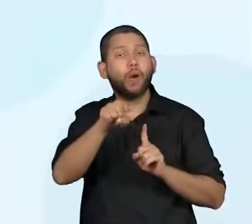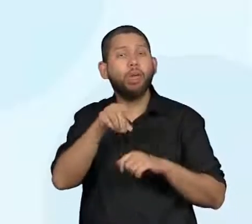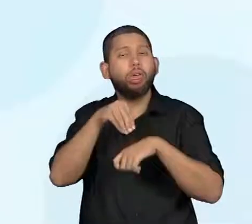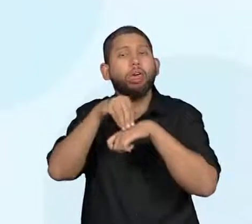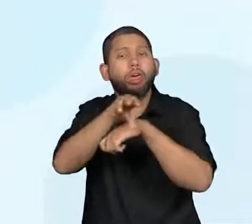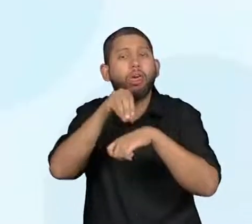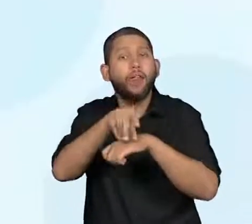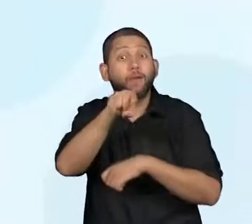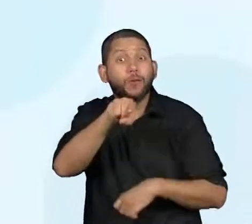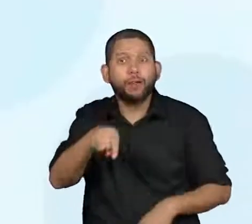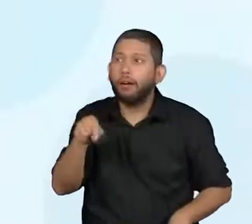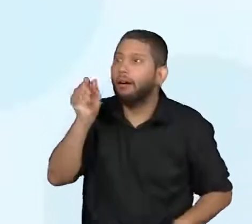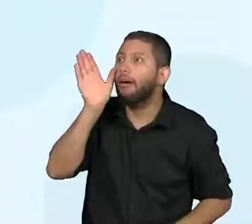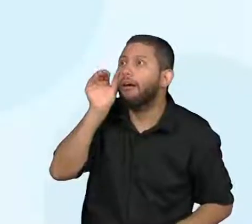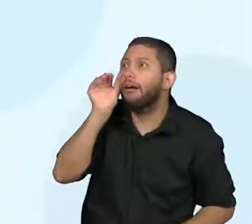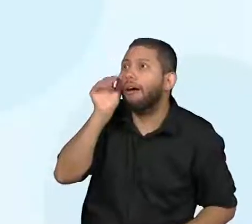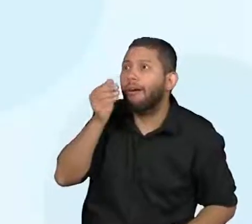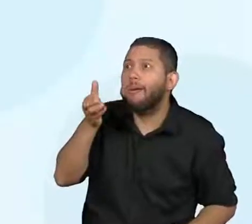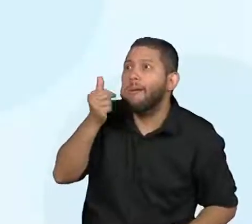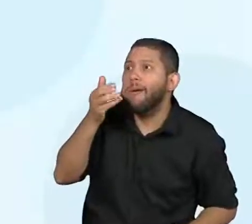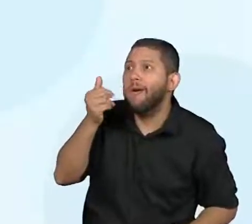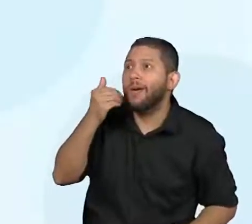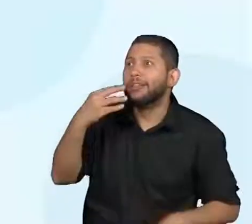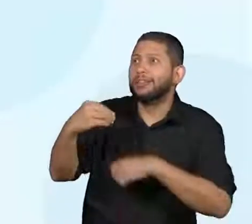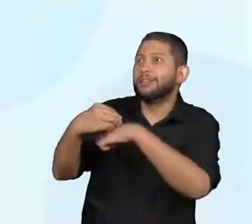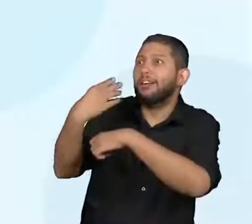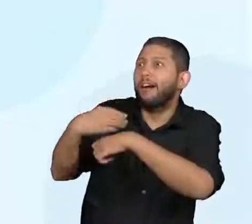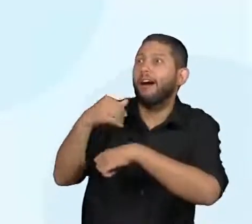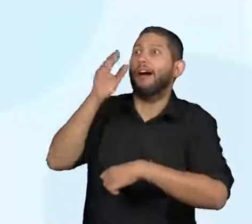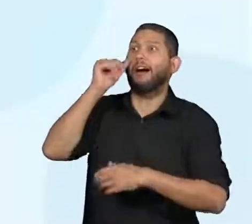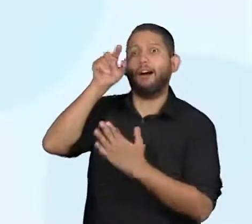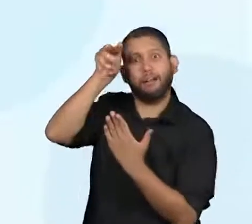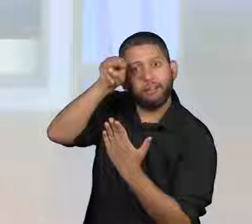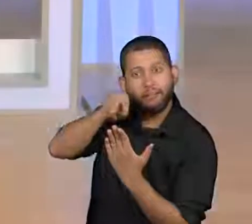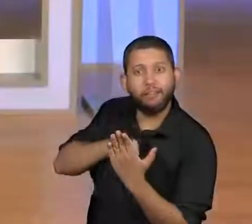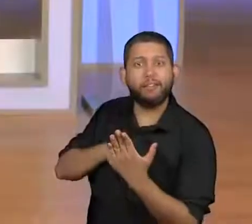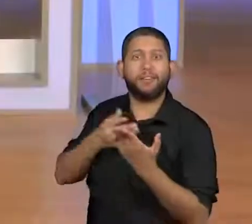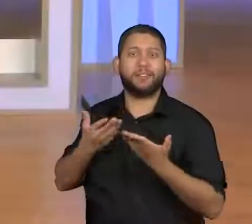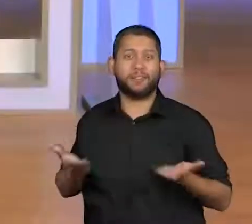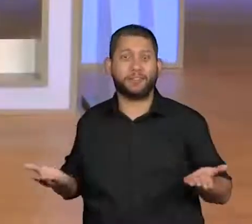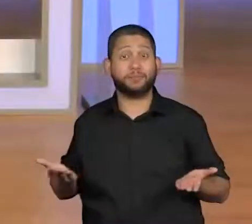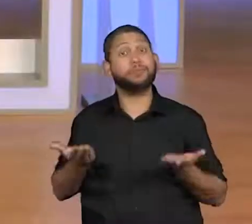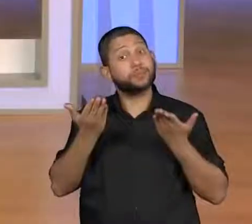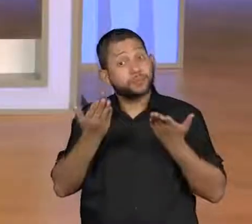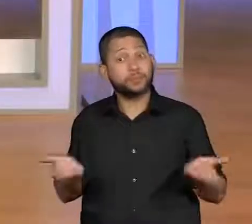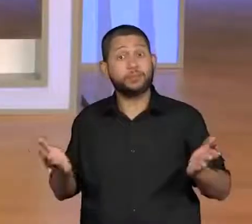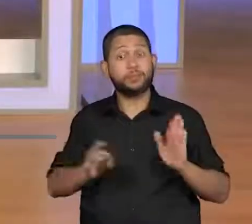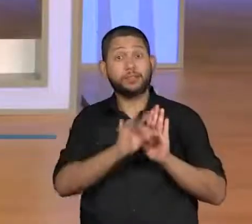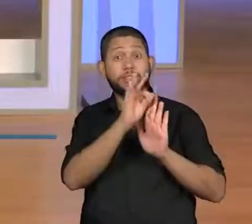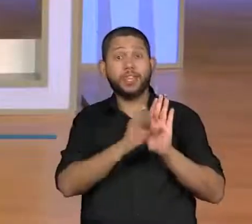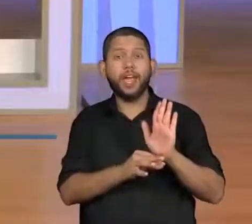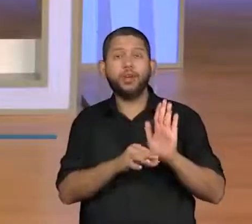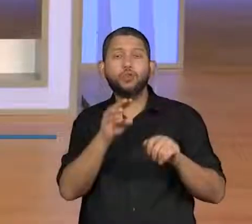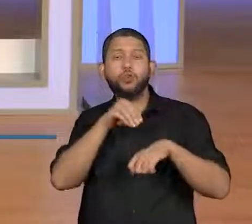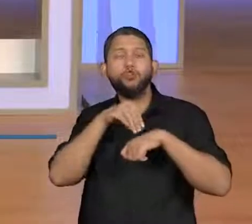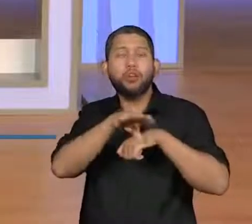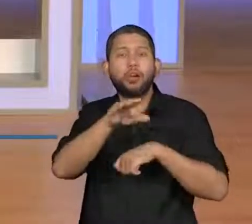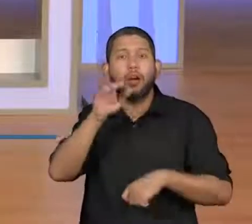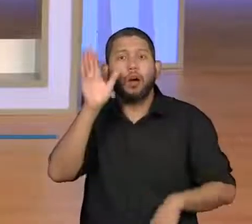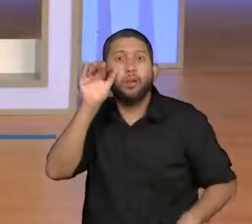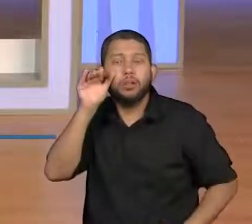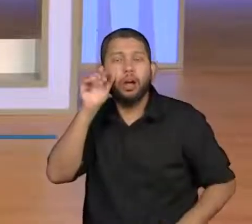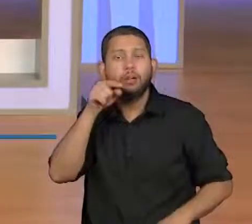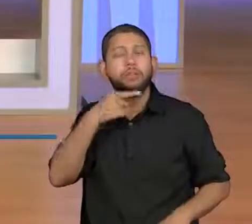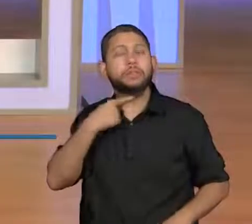uma curiosidade. Por isso, eu abri a aula falando da questão da curiosidade. Vocês